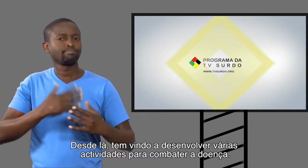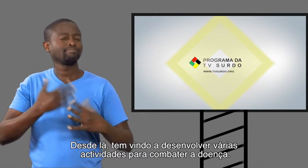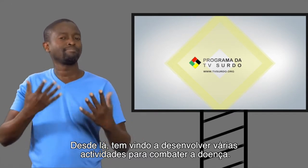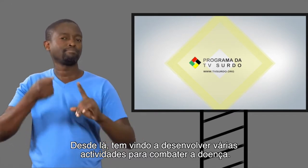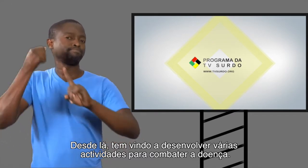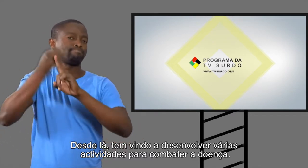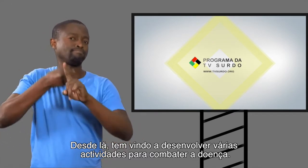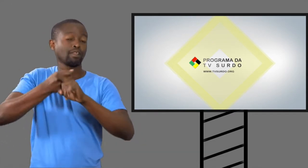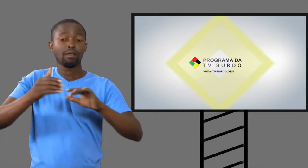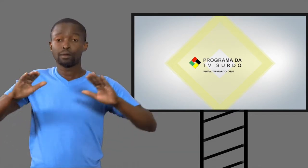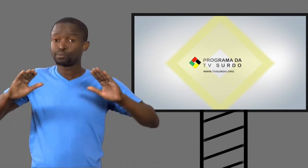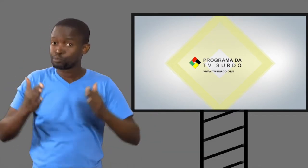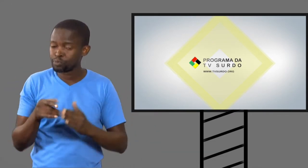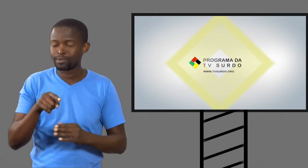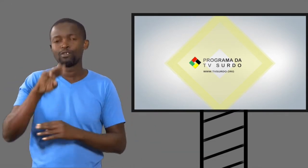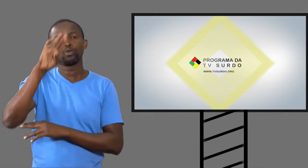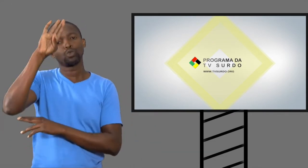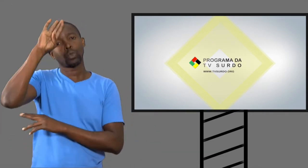doença.